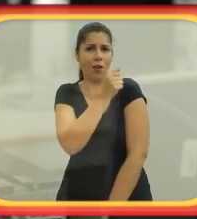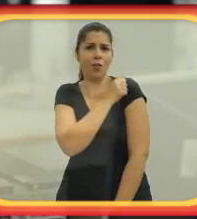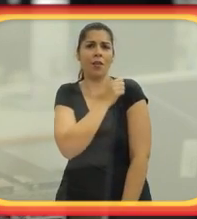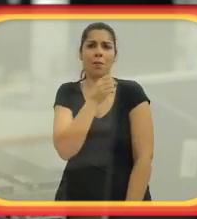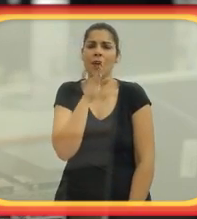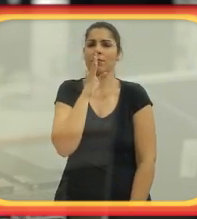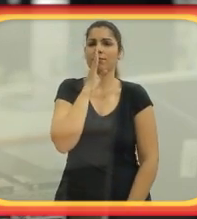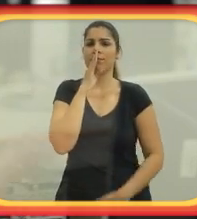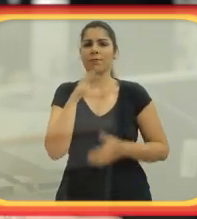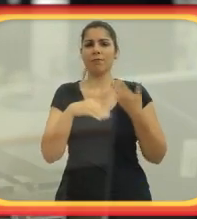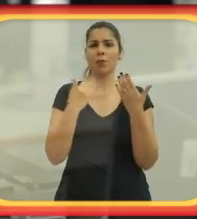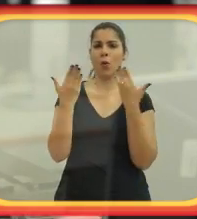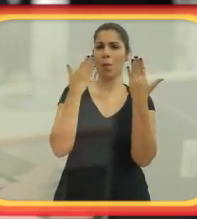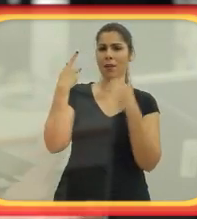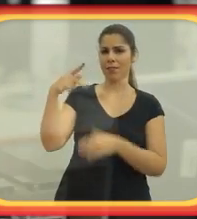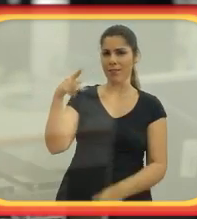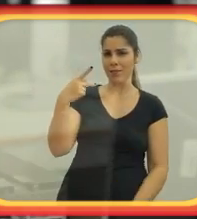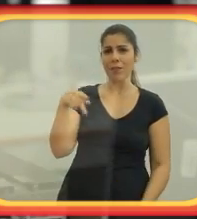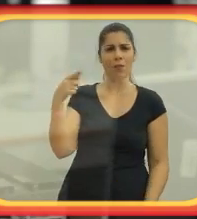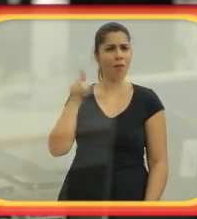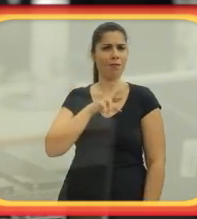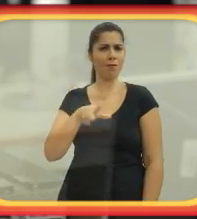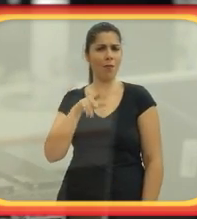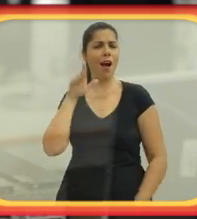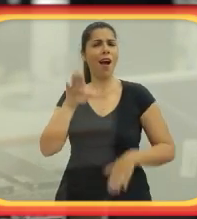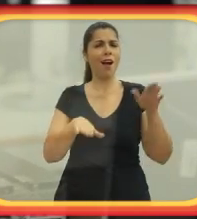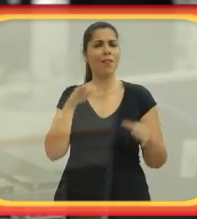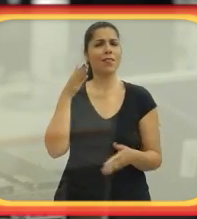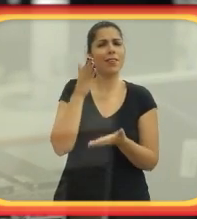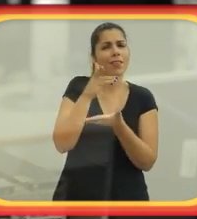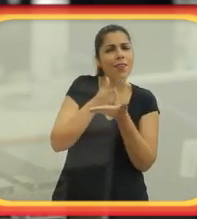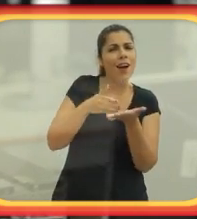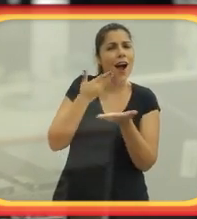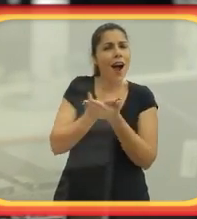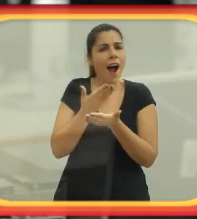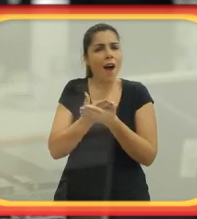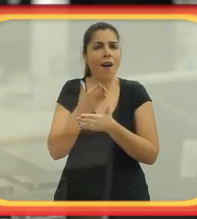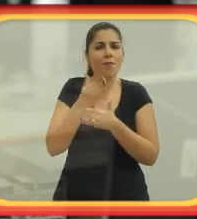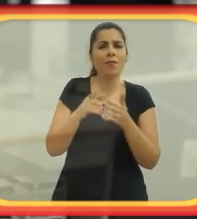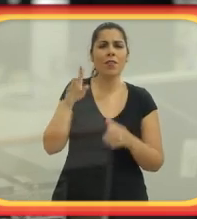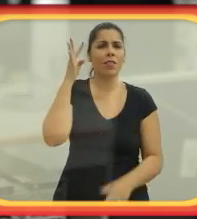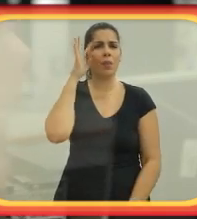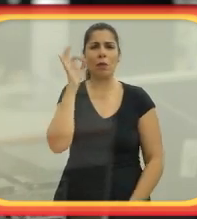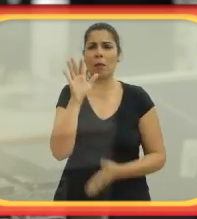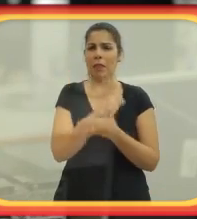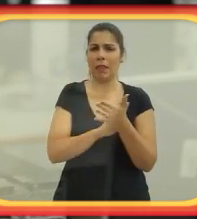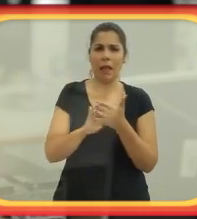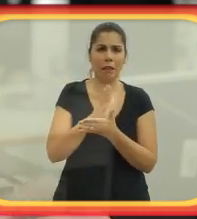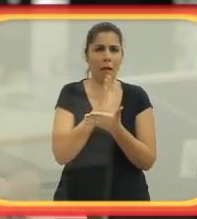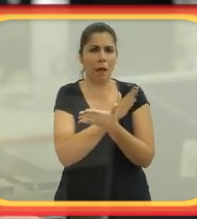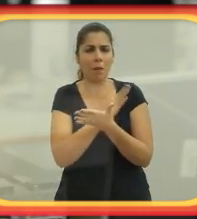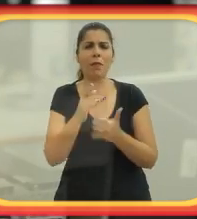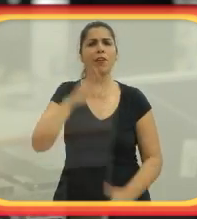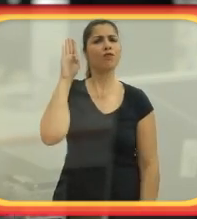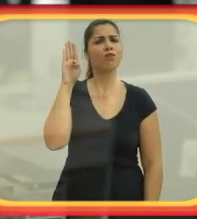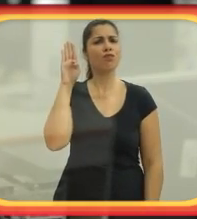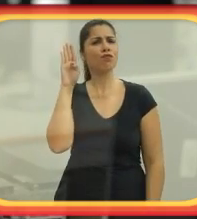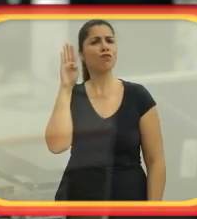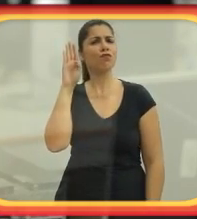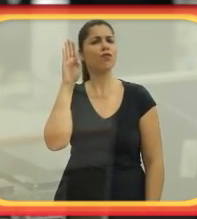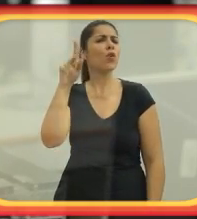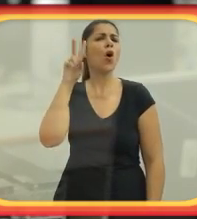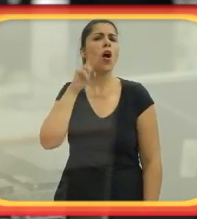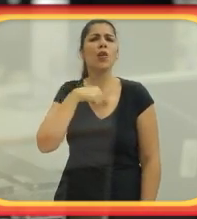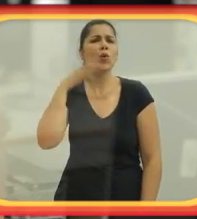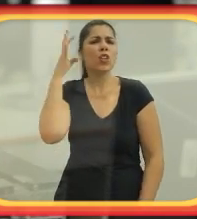contrário dos outros alunos, a maior parte dos outros alunos ela é bem retraído, né, em comparação a ela. E ela não, às vezes no meio da aula ela não entendeu alguma coisa, ela já vai,